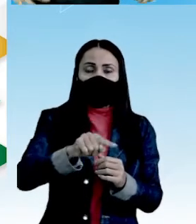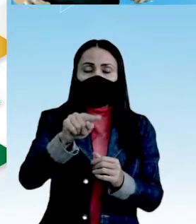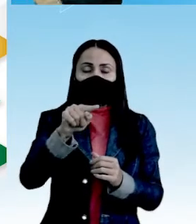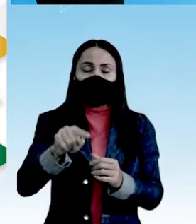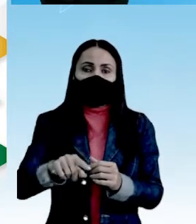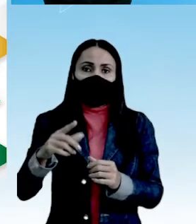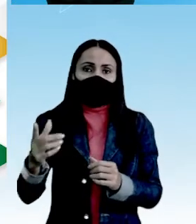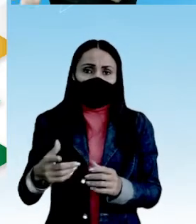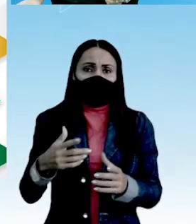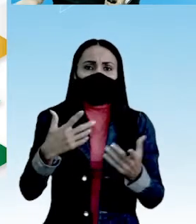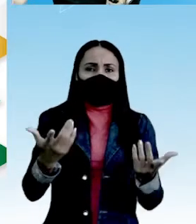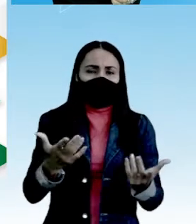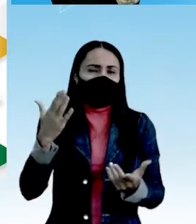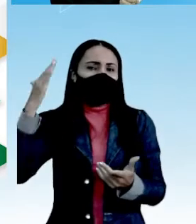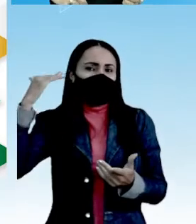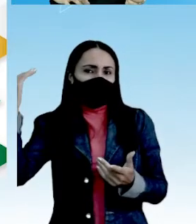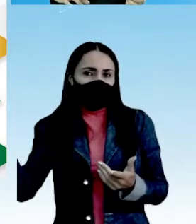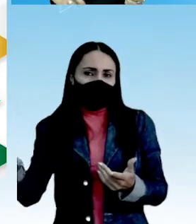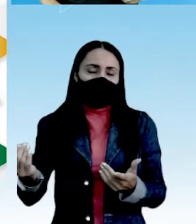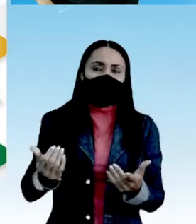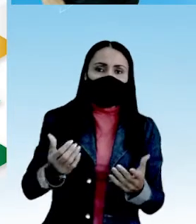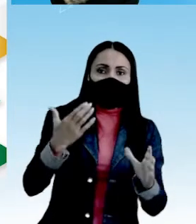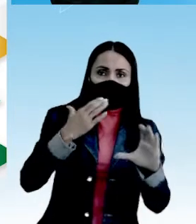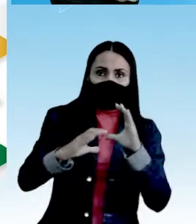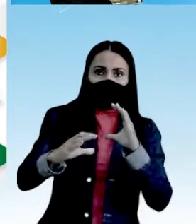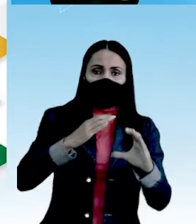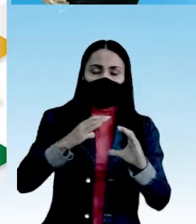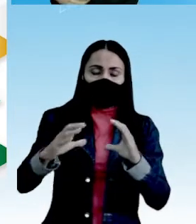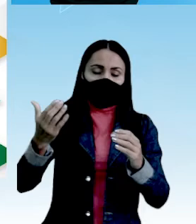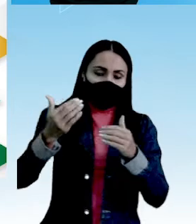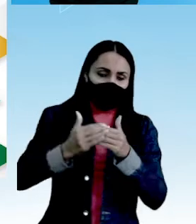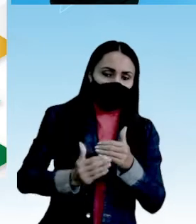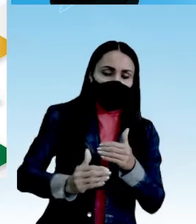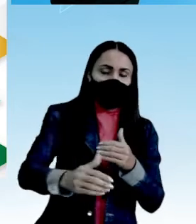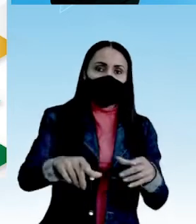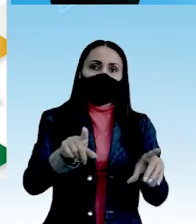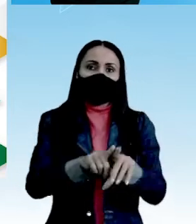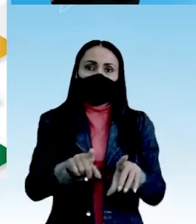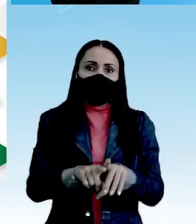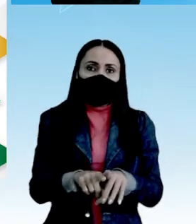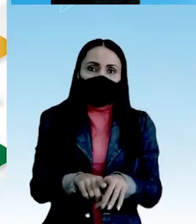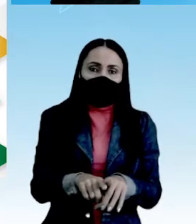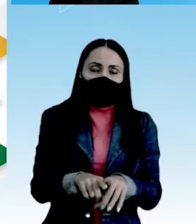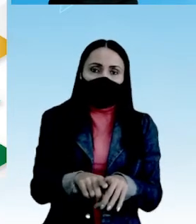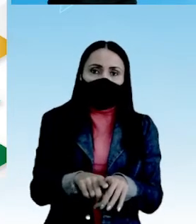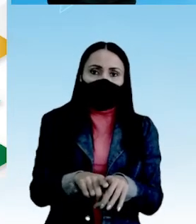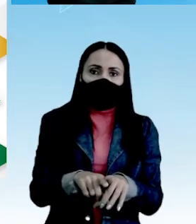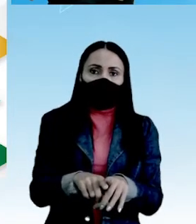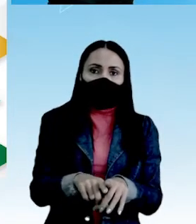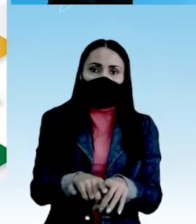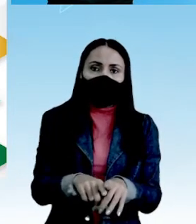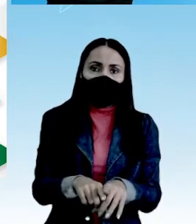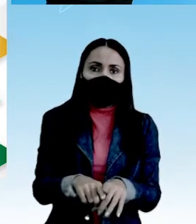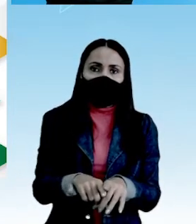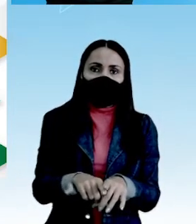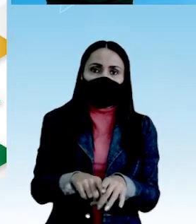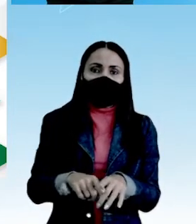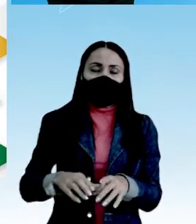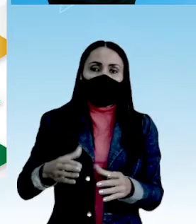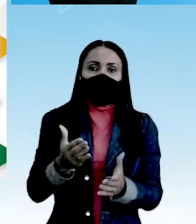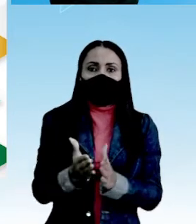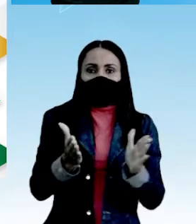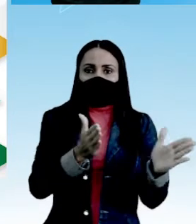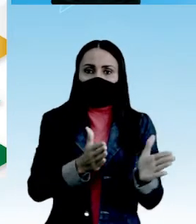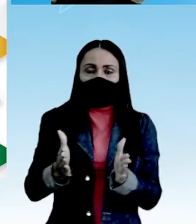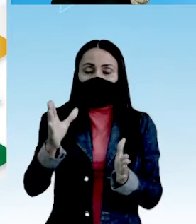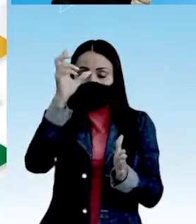ela foi uma grande cantora de jazz, né? Então, que ela começou, mas também ela também era autodidata, né? Então, ela era uma daquelas mulheres